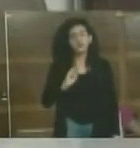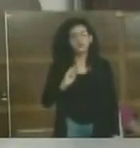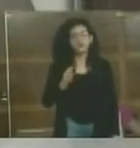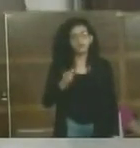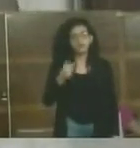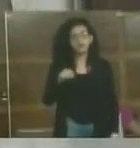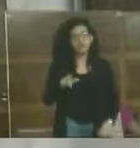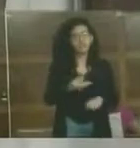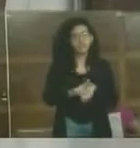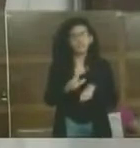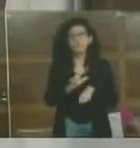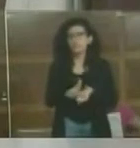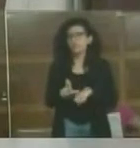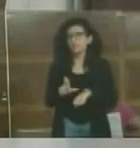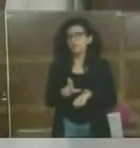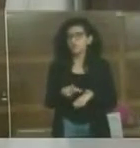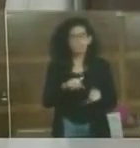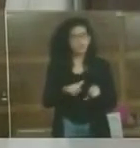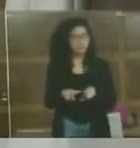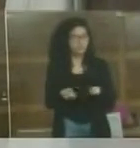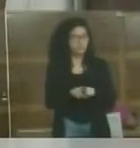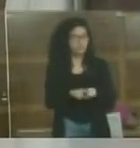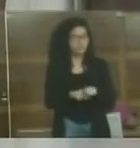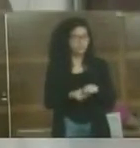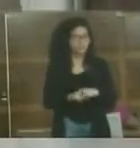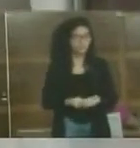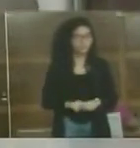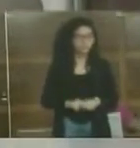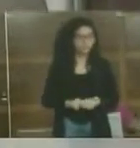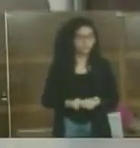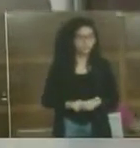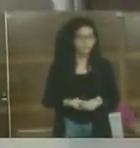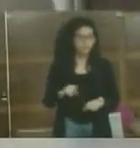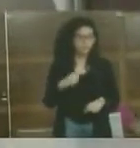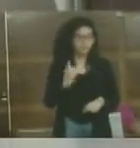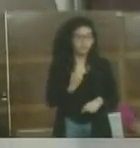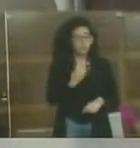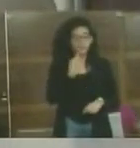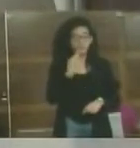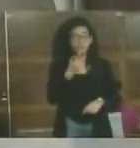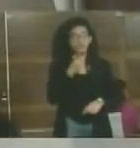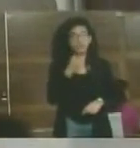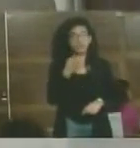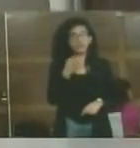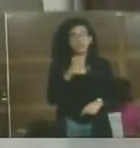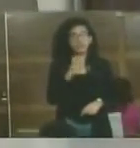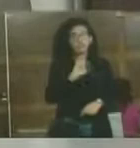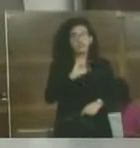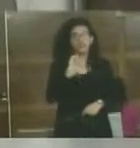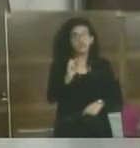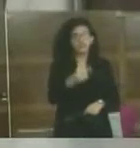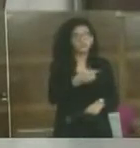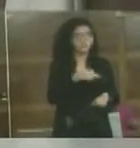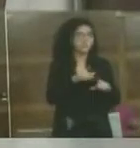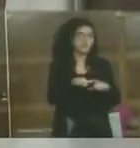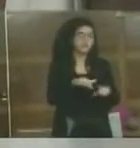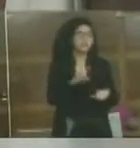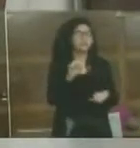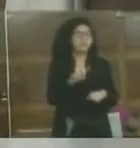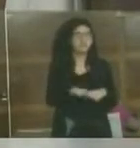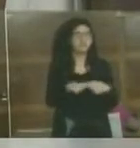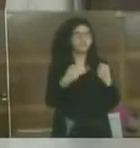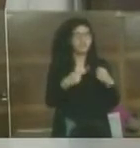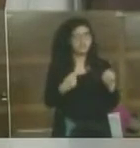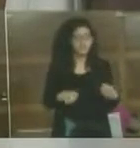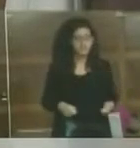no comércio. Em Angra dos Reis, aí nós estamos falando em 15 mil empregos. Então, é essa demanda que nós temos que